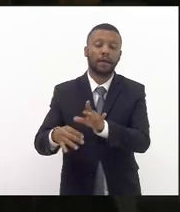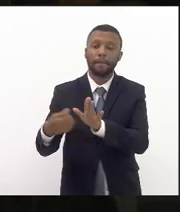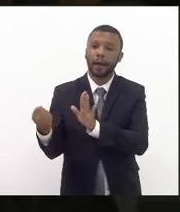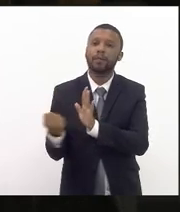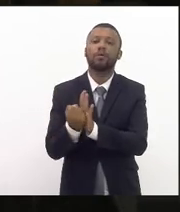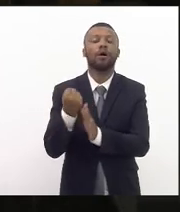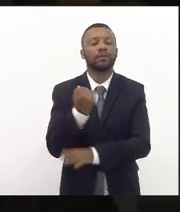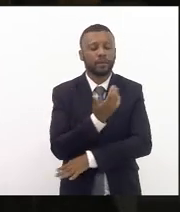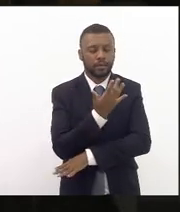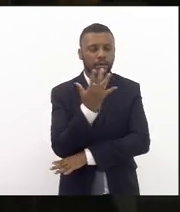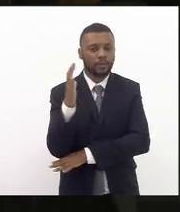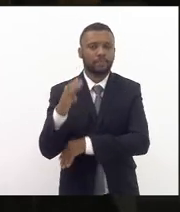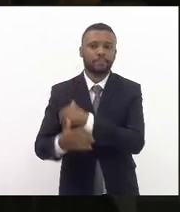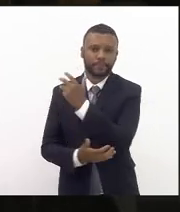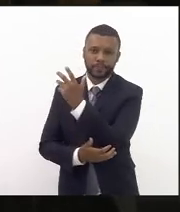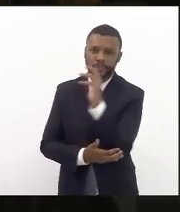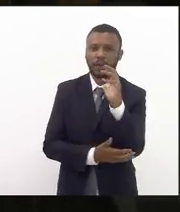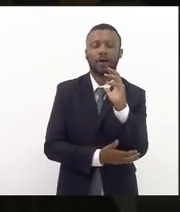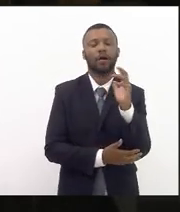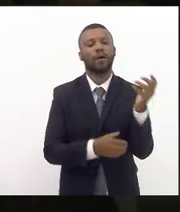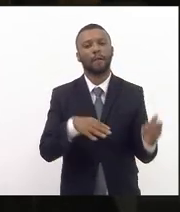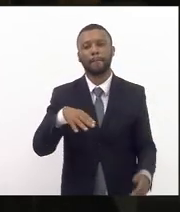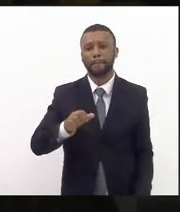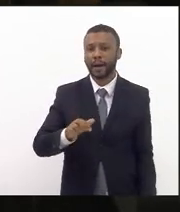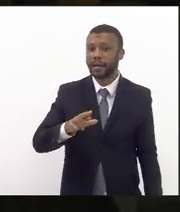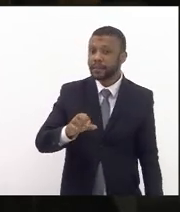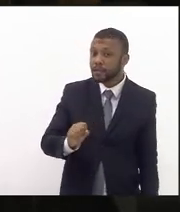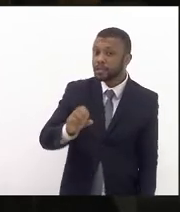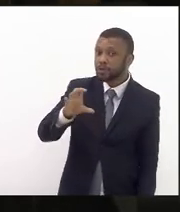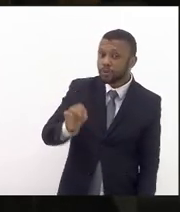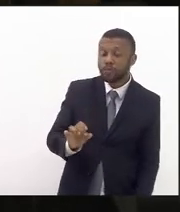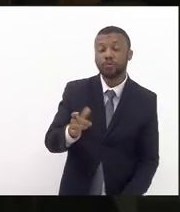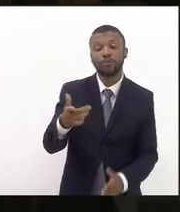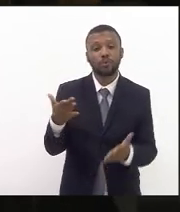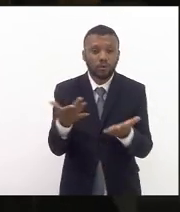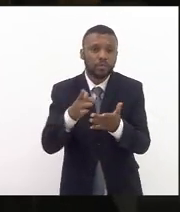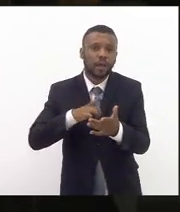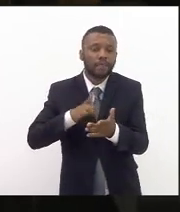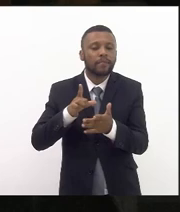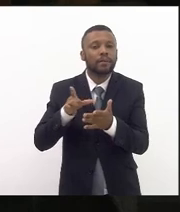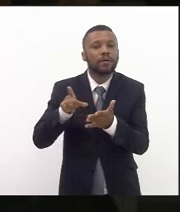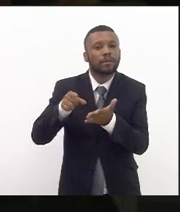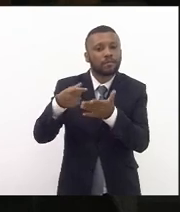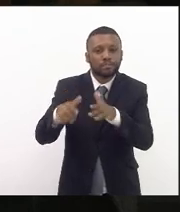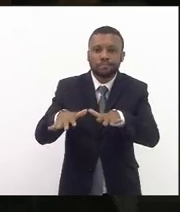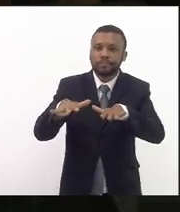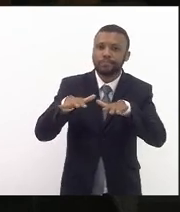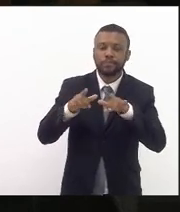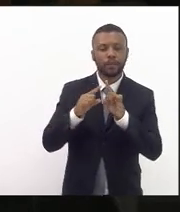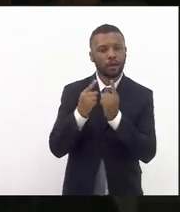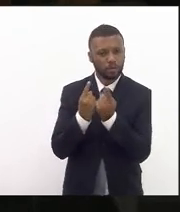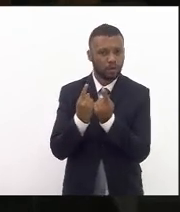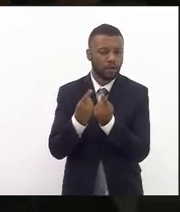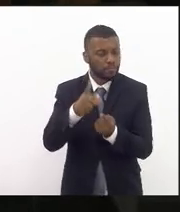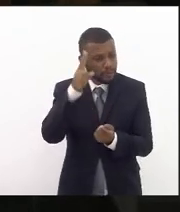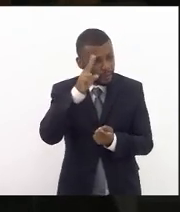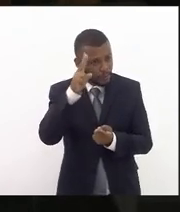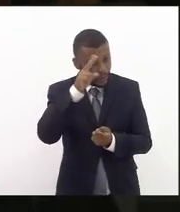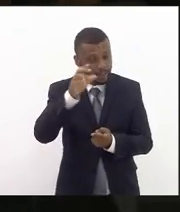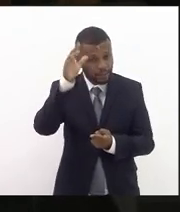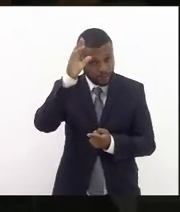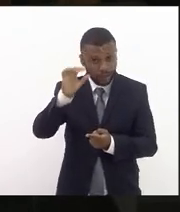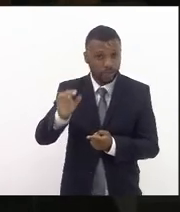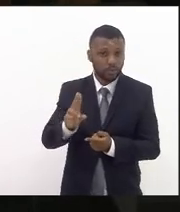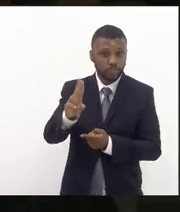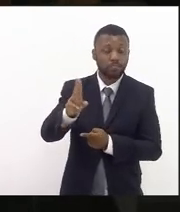ambiental. De marisco, exatamente. Ali, aliás, hoje estavam na audiência, muito bem lembrado, tia Ju, não